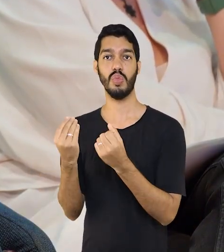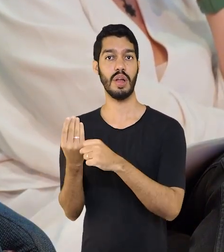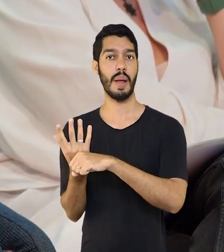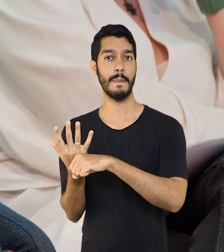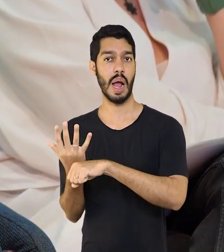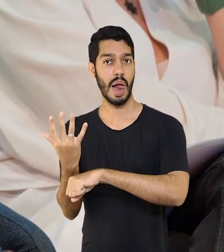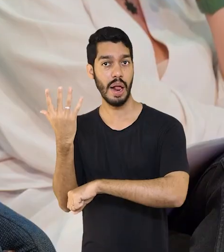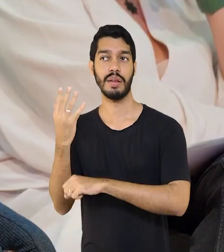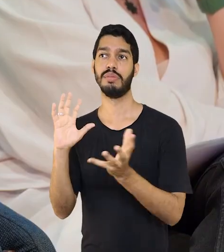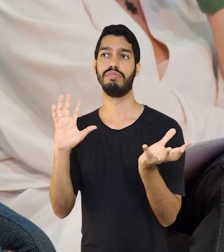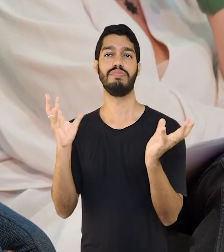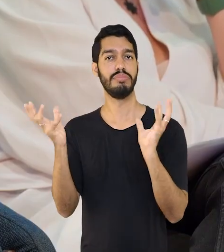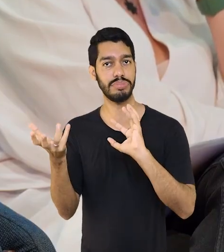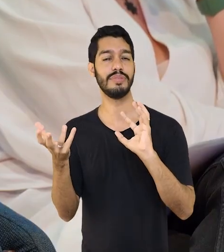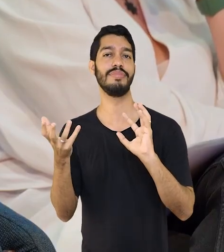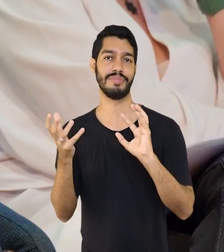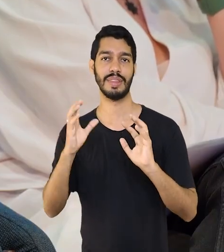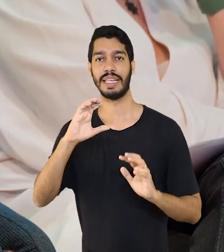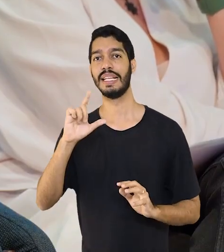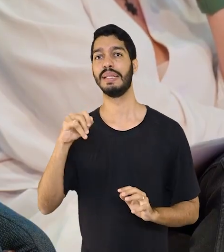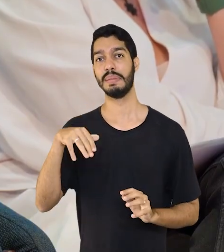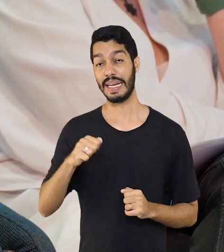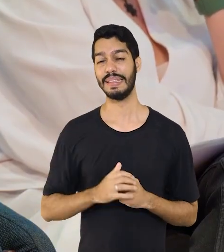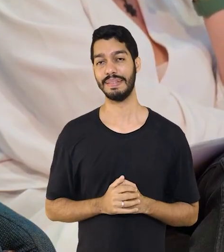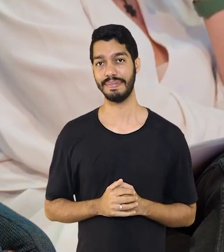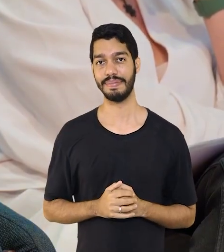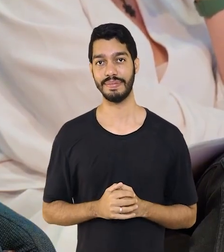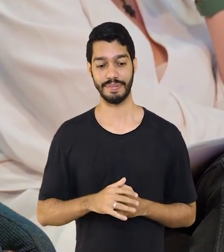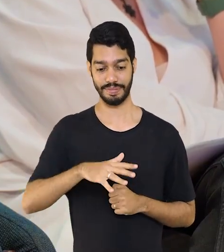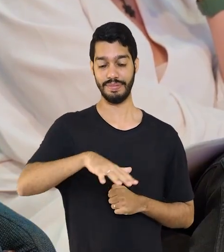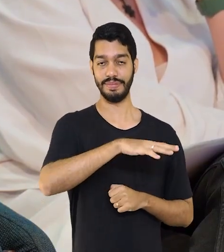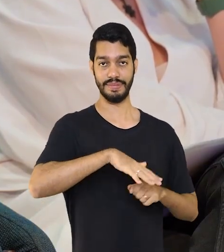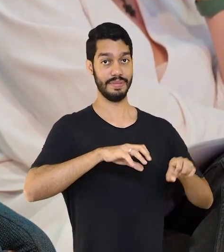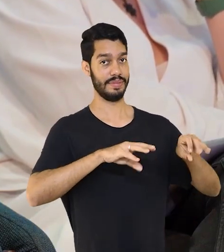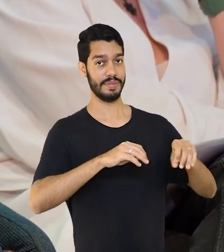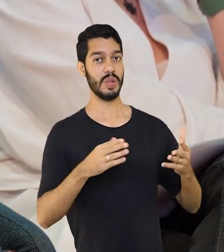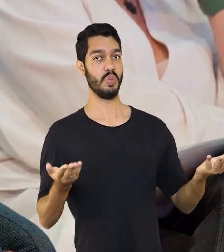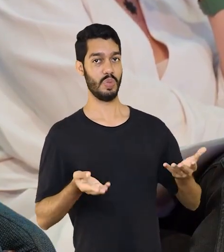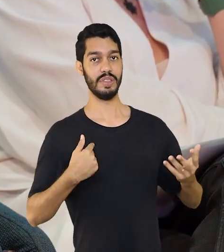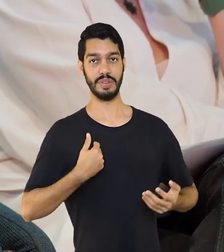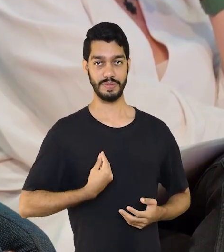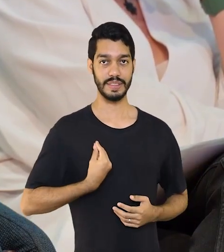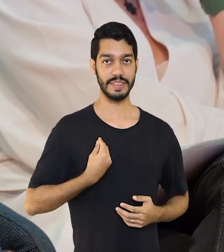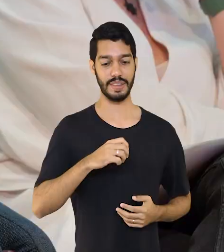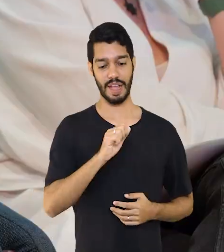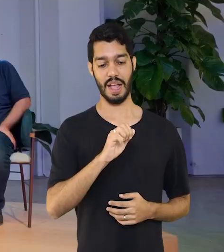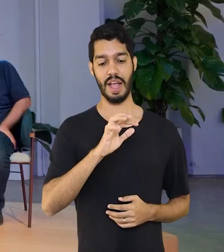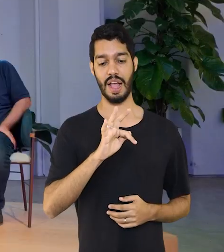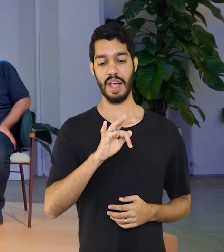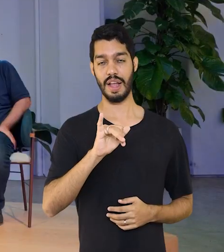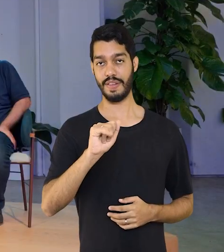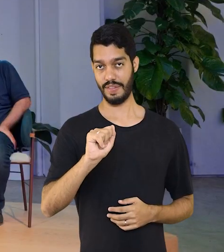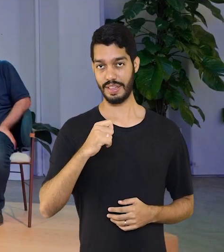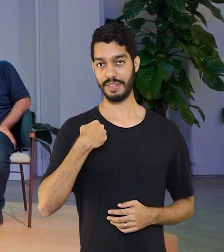contribuía para a crise climática. Dentro do setor de educação, que é o setor que eu estou hoje, né, que